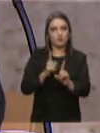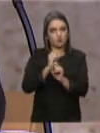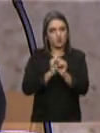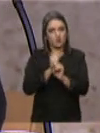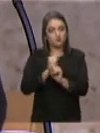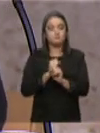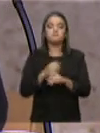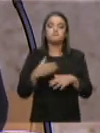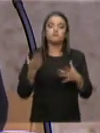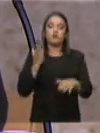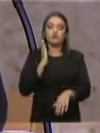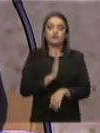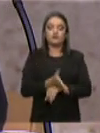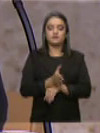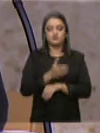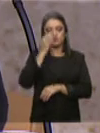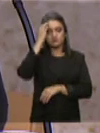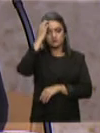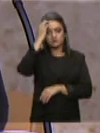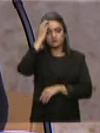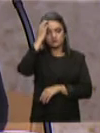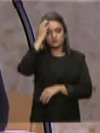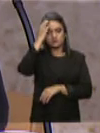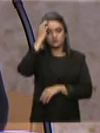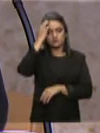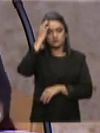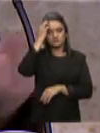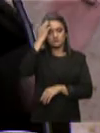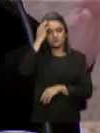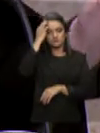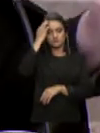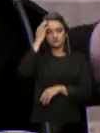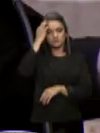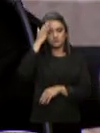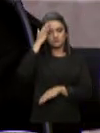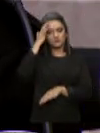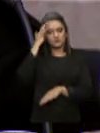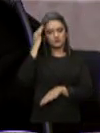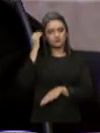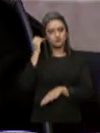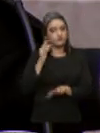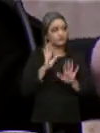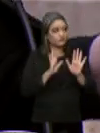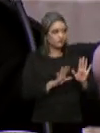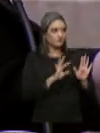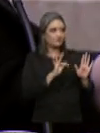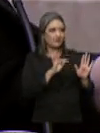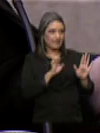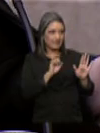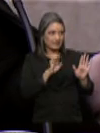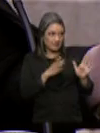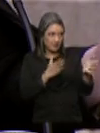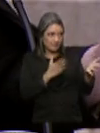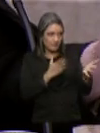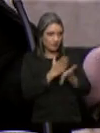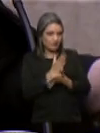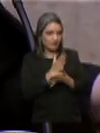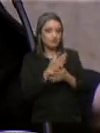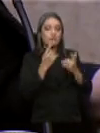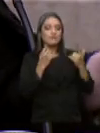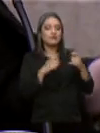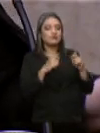eminentes ministros... Mas não na tese. Só na tese. Não na tese, né? Então, a tese foi aprovada. Mas nós temos que fazer,